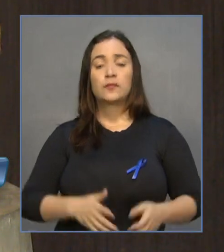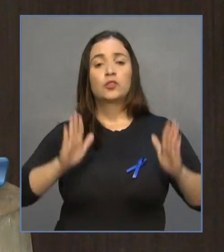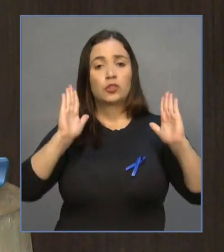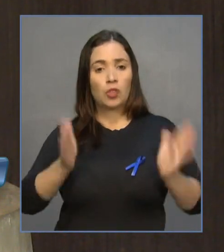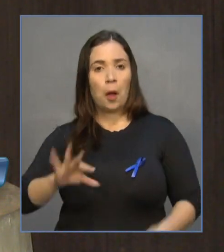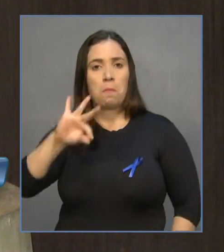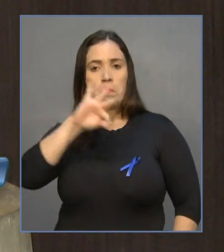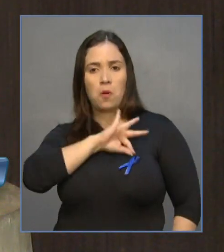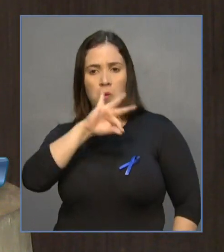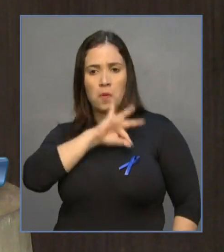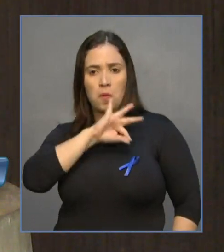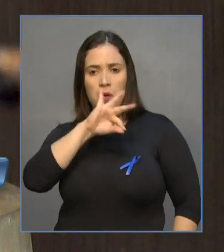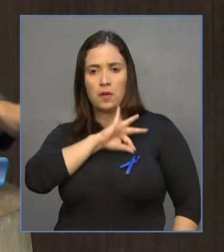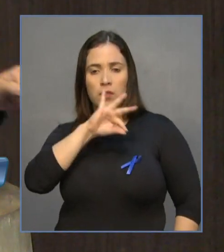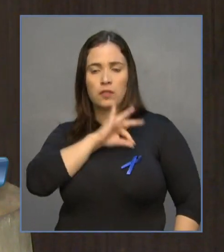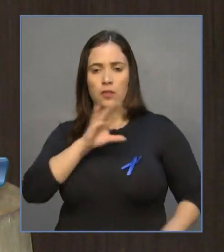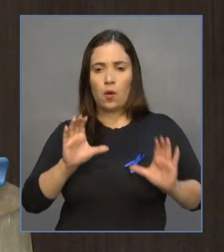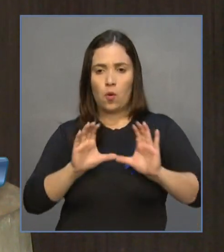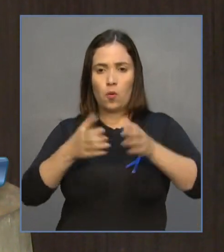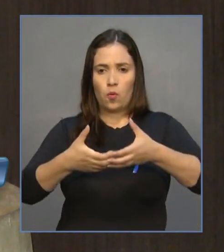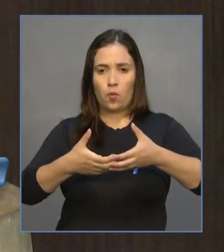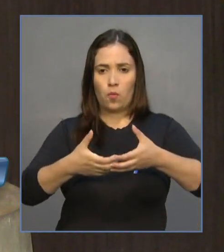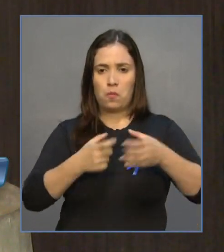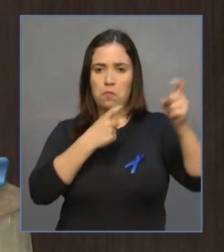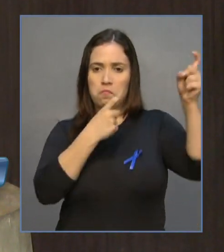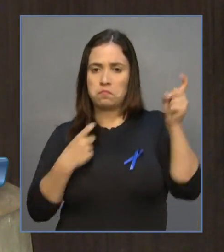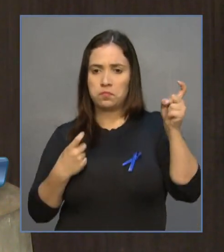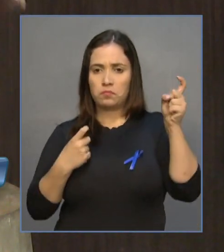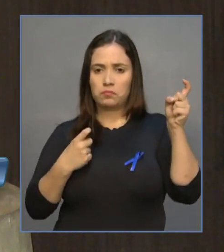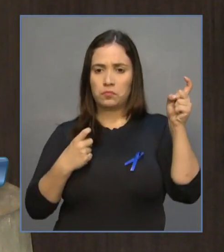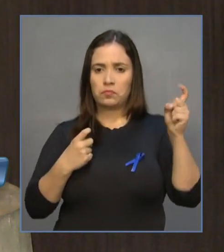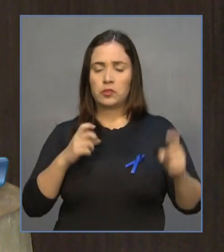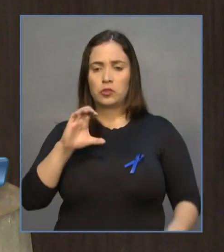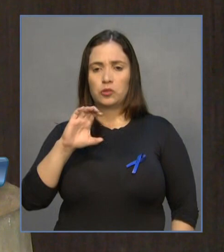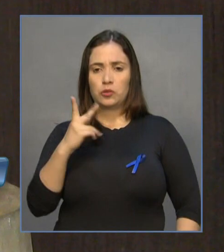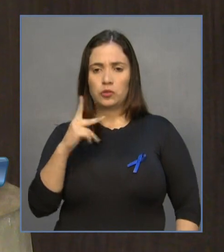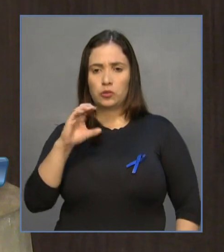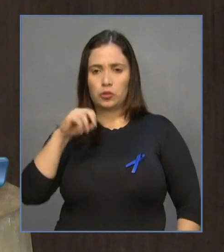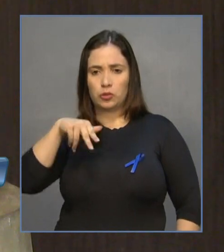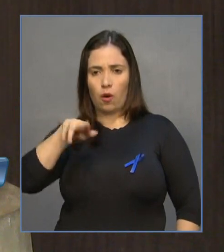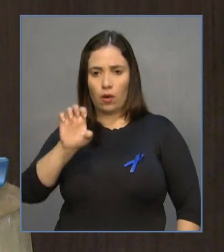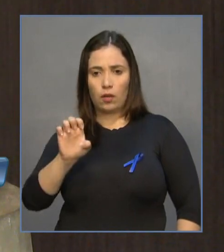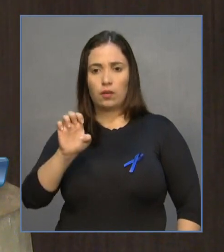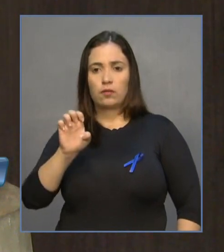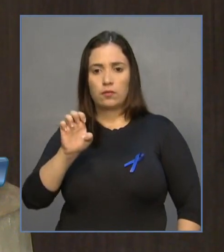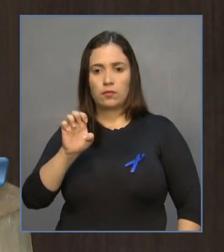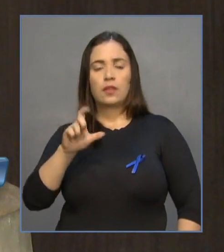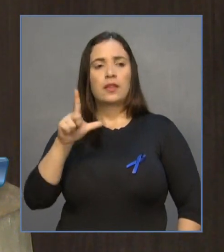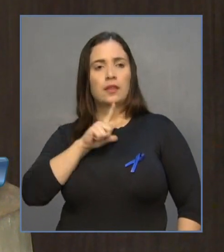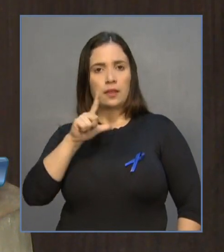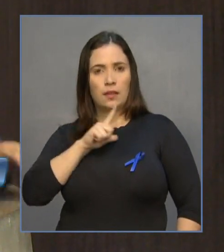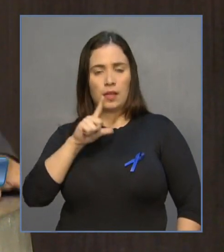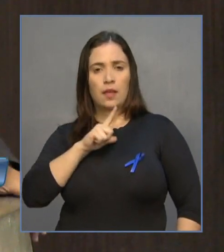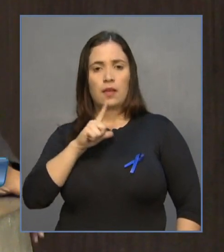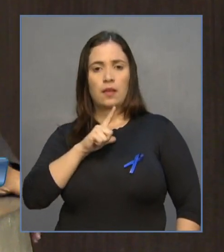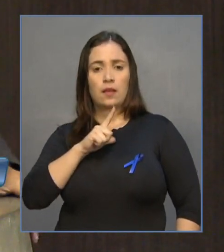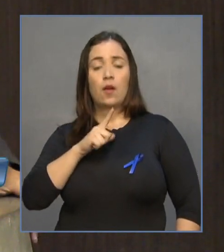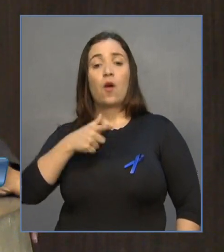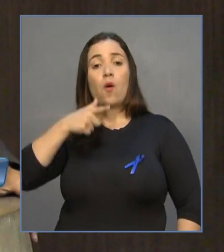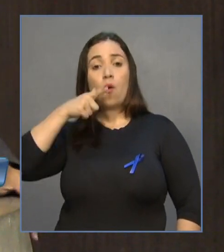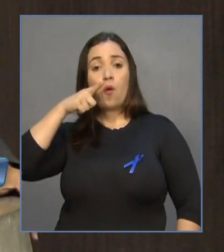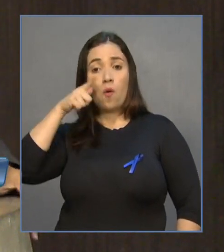força policial, o batalhão de choque já foi ao território mais de uma vez. E ontem